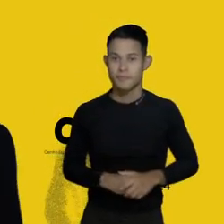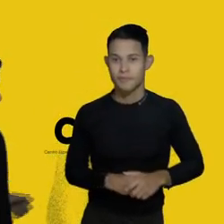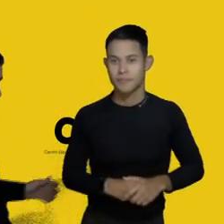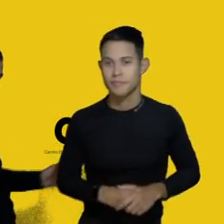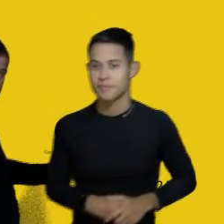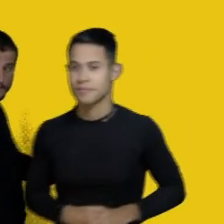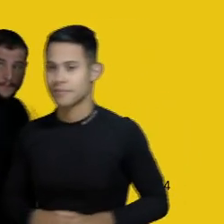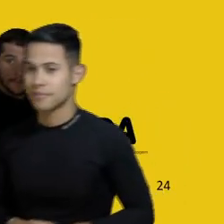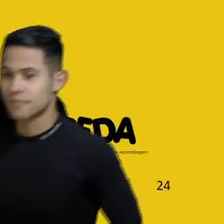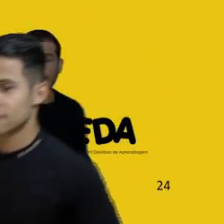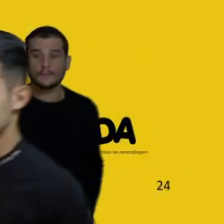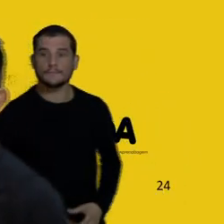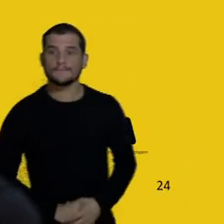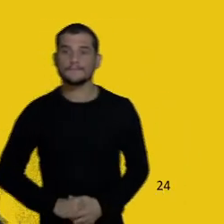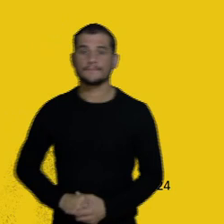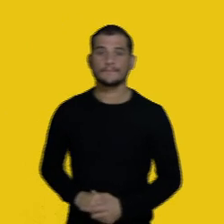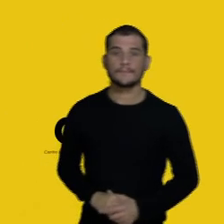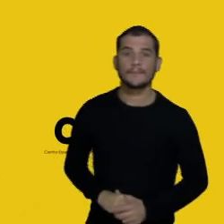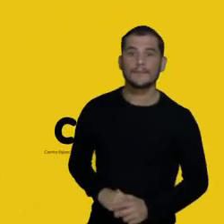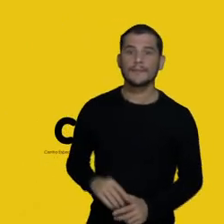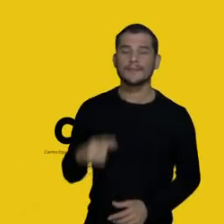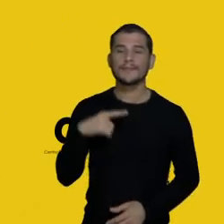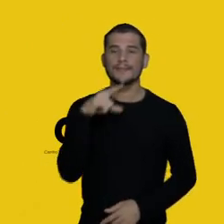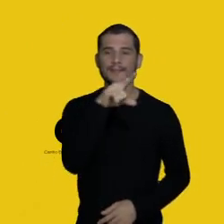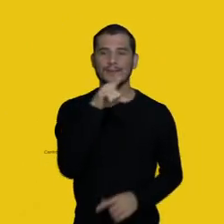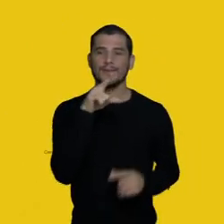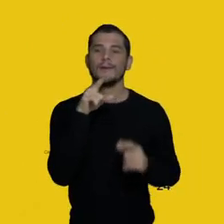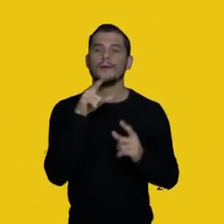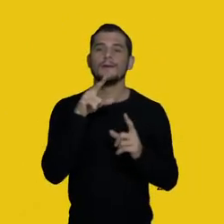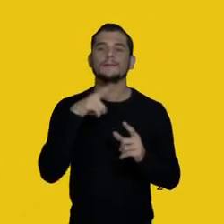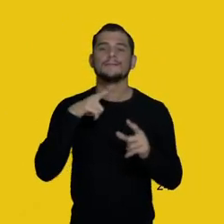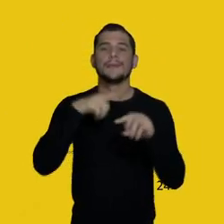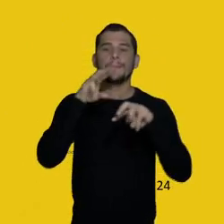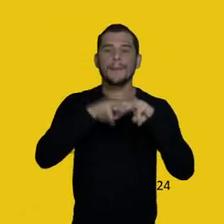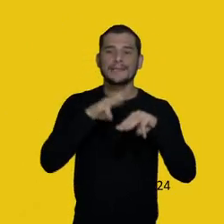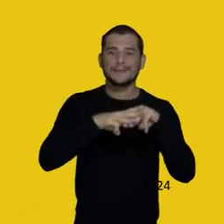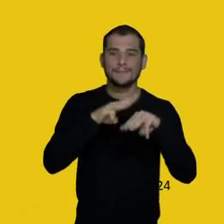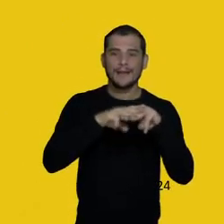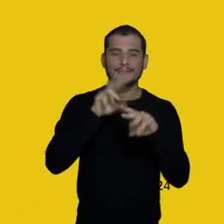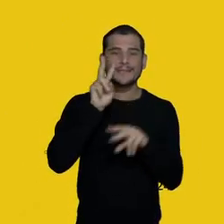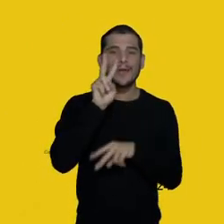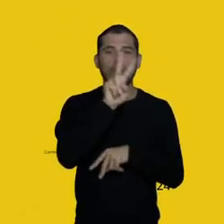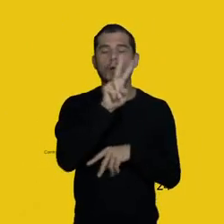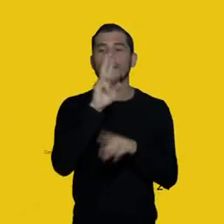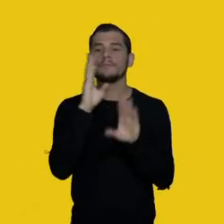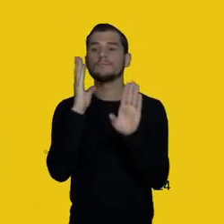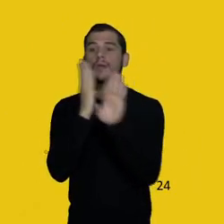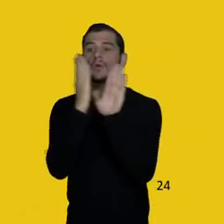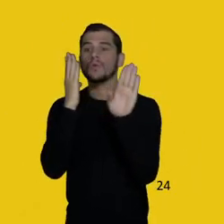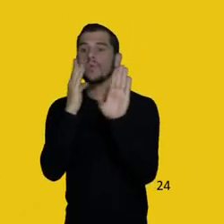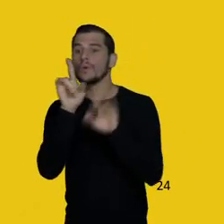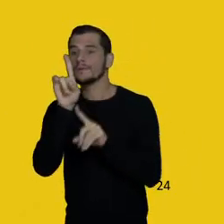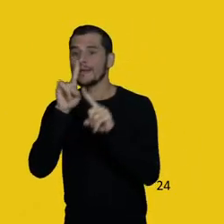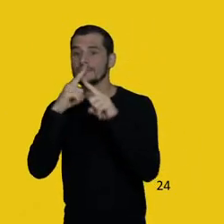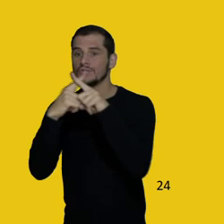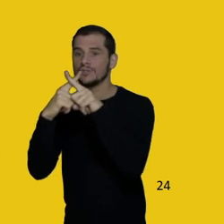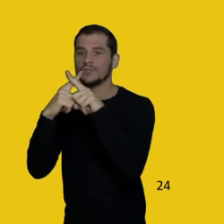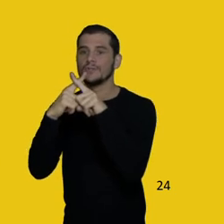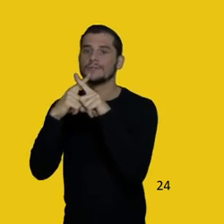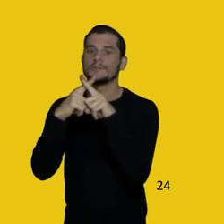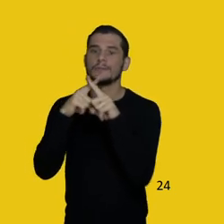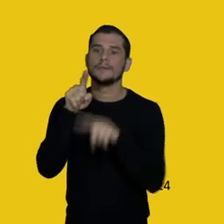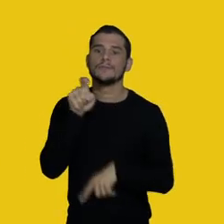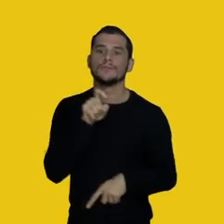assim lógica dou muito exercício de lógica eles não entendem né então piada você tem que explicar tudo direitinho